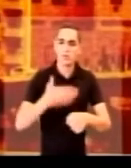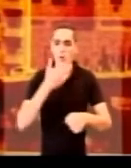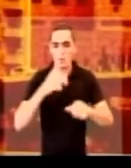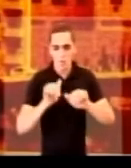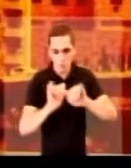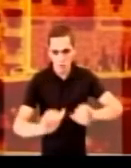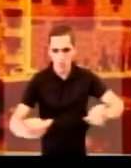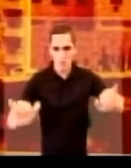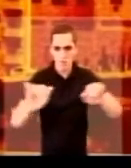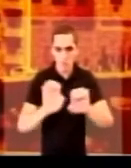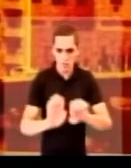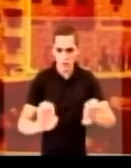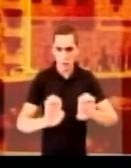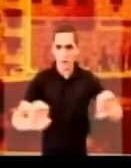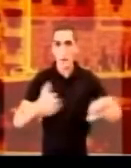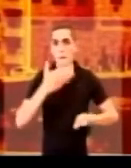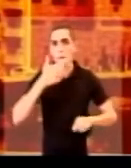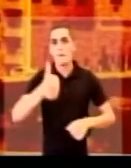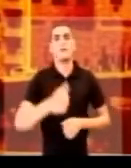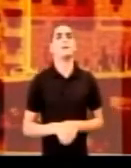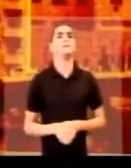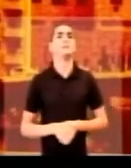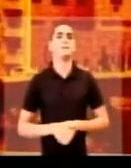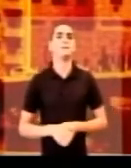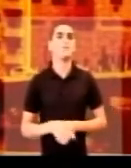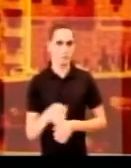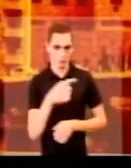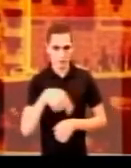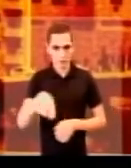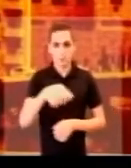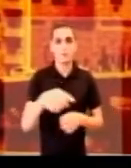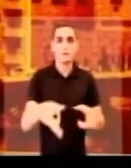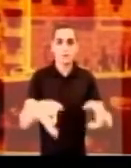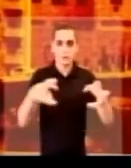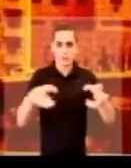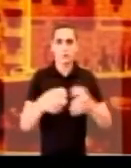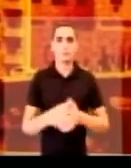uma ideia, que vocês viram aí, vão envolver